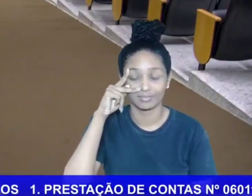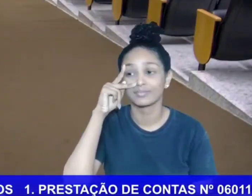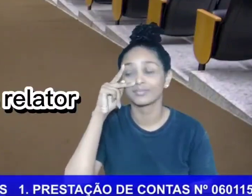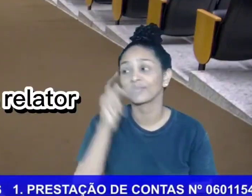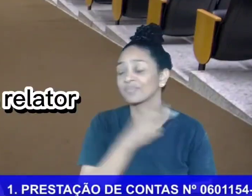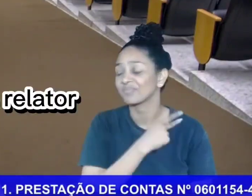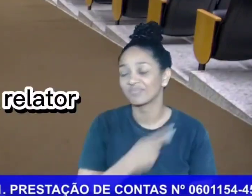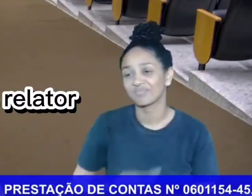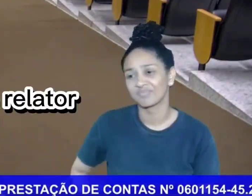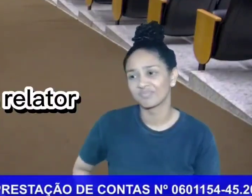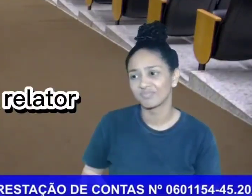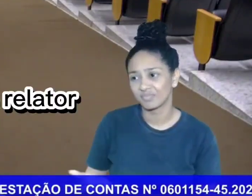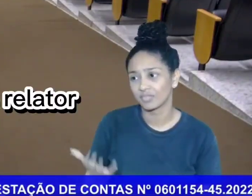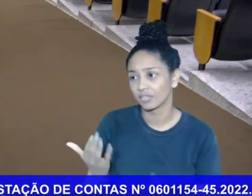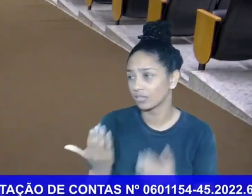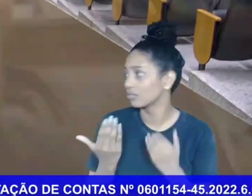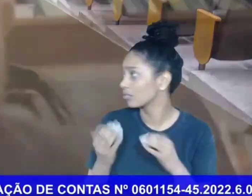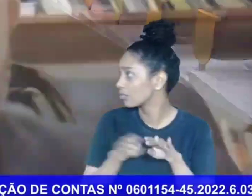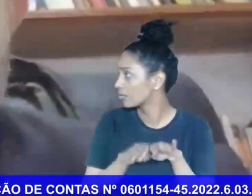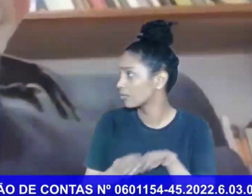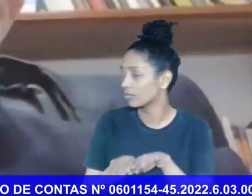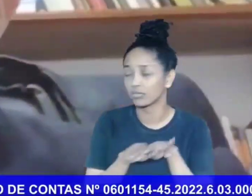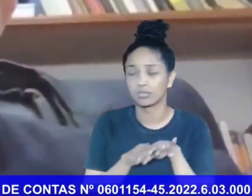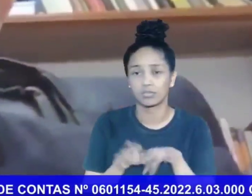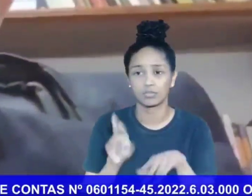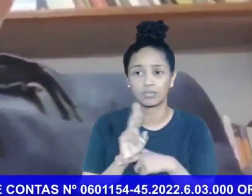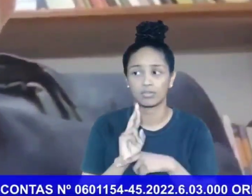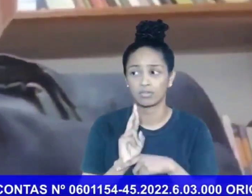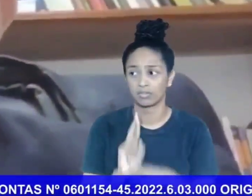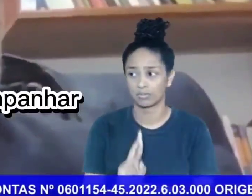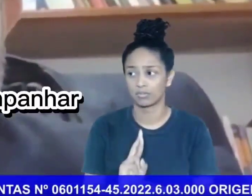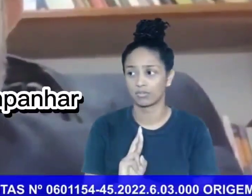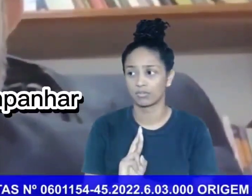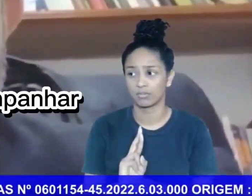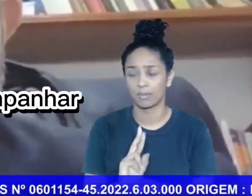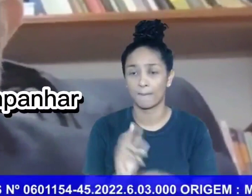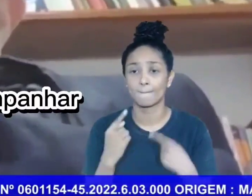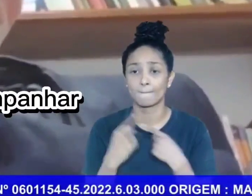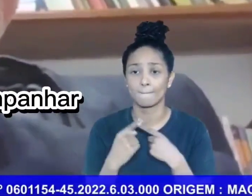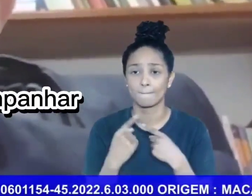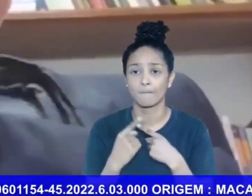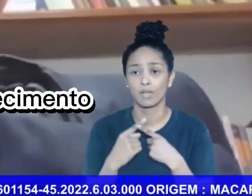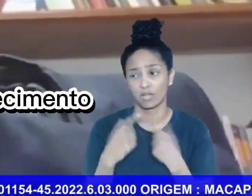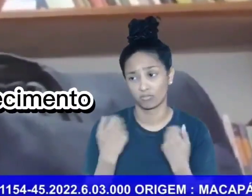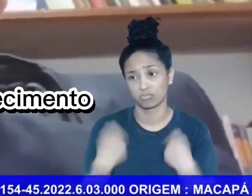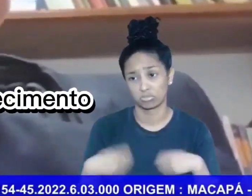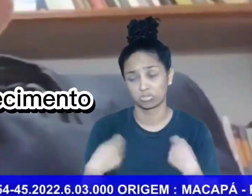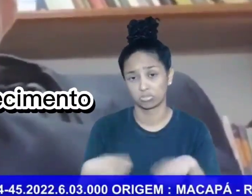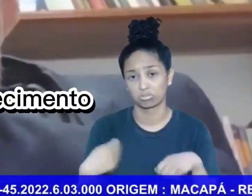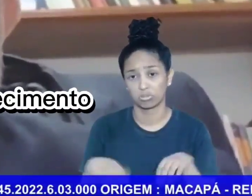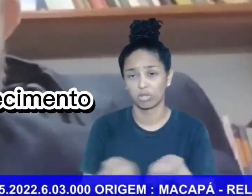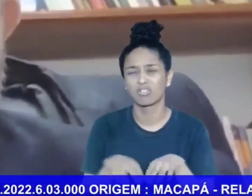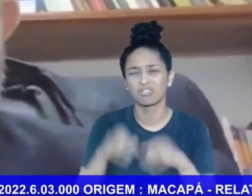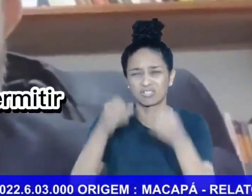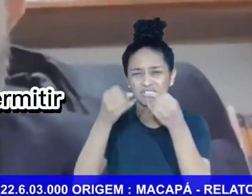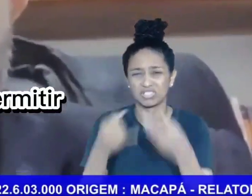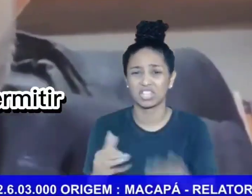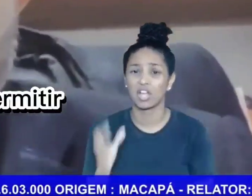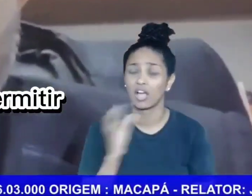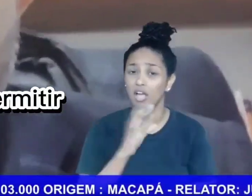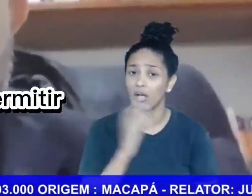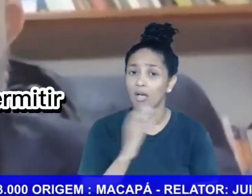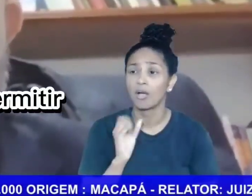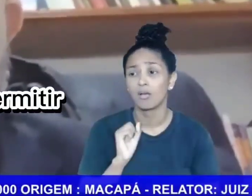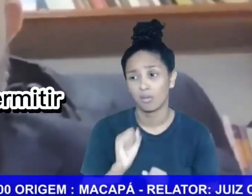Presidente, eu quero acompanhar o relator, na verdade, já até antecipo que chamada devo de acompanhar, vídeo, mas só queria um Paulo esclarecimento, se